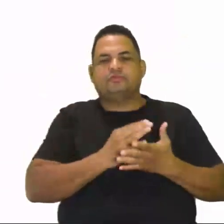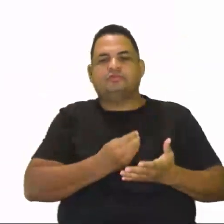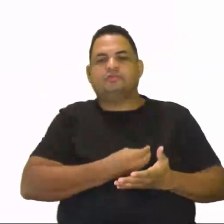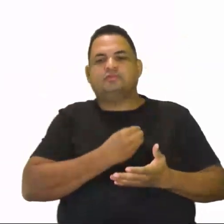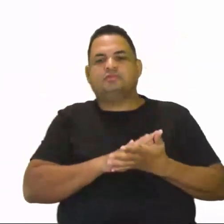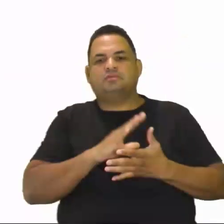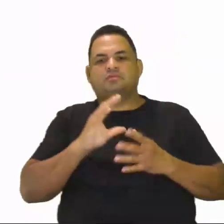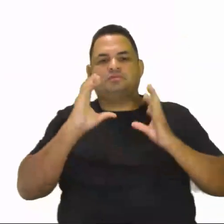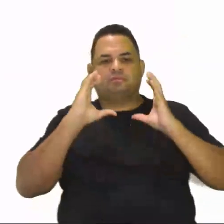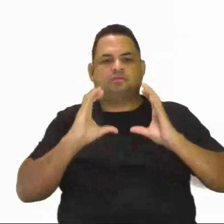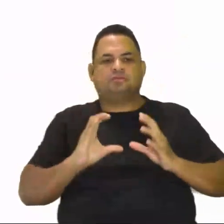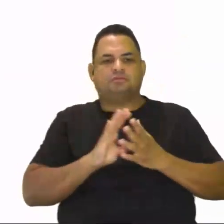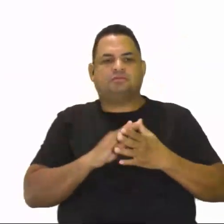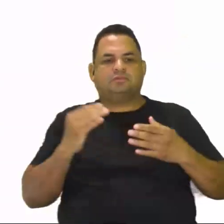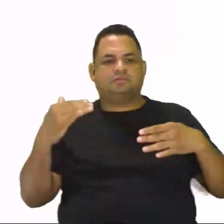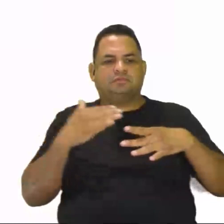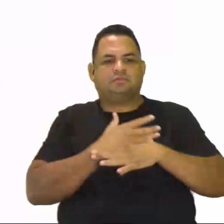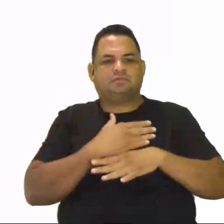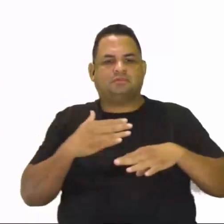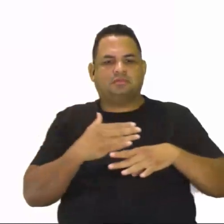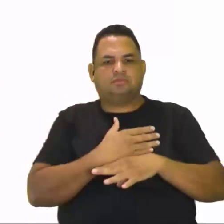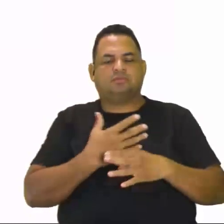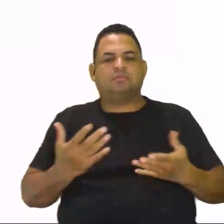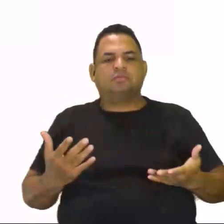urbano, correndo em